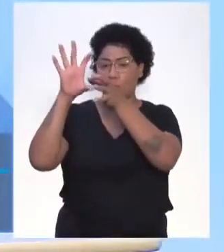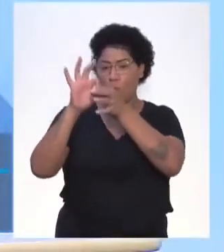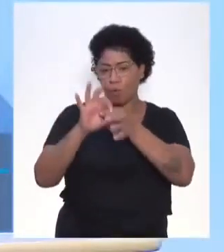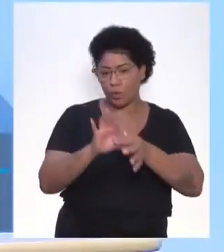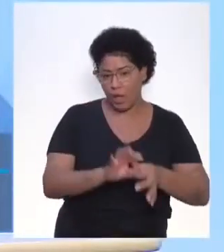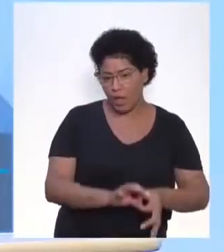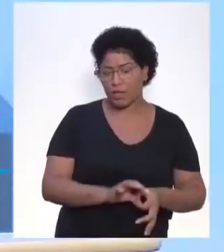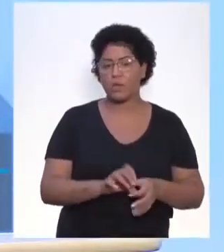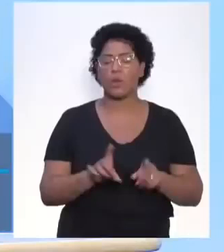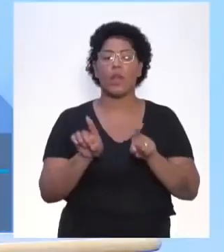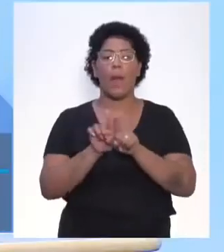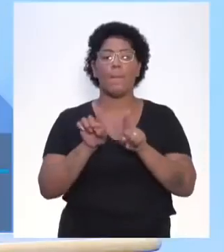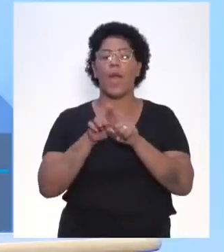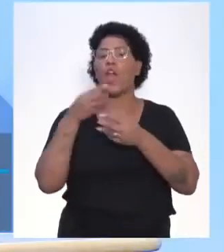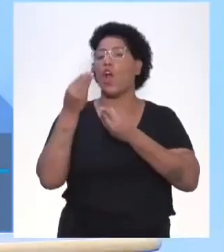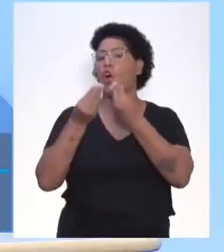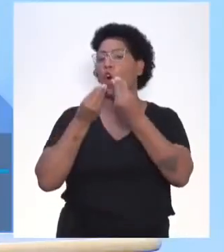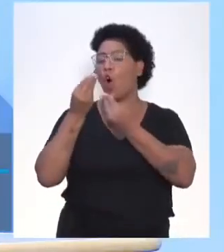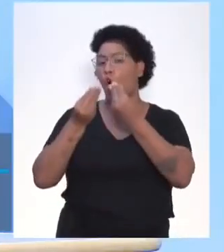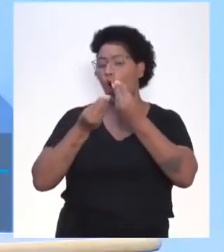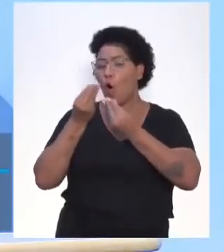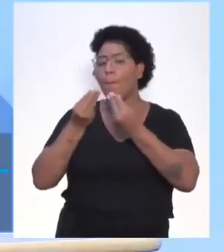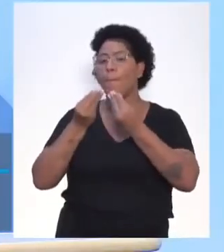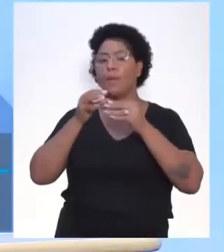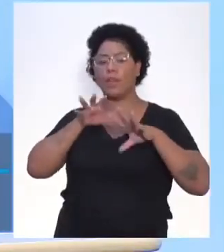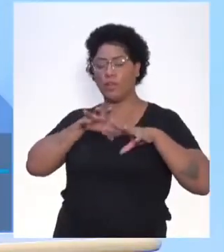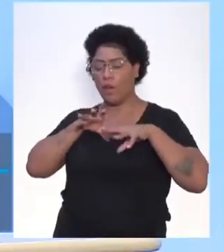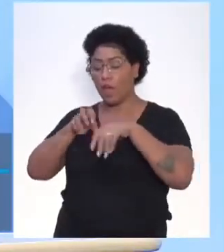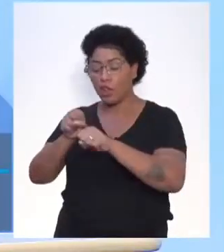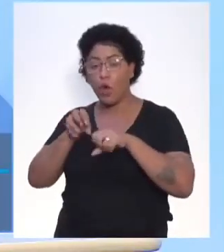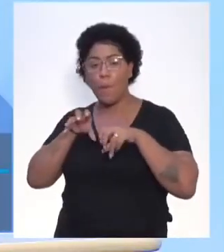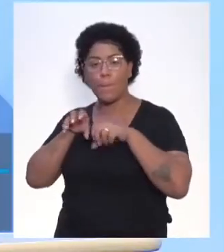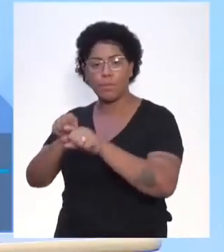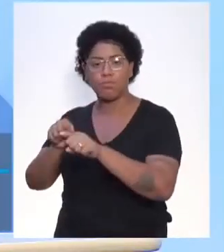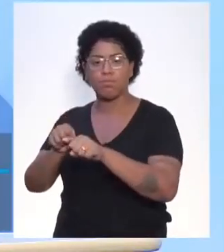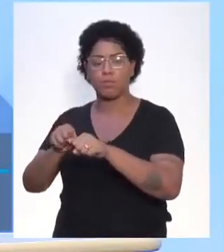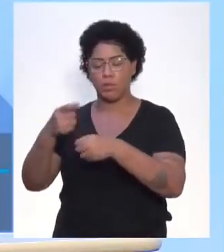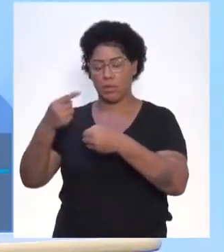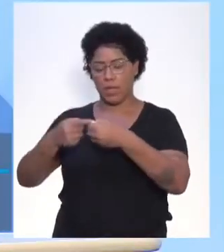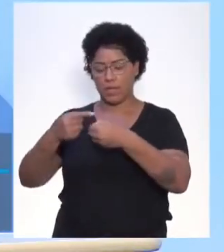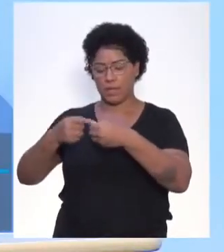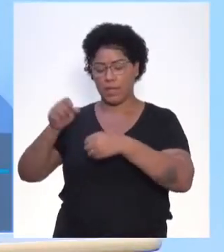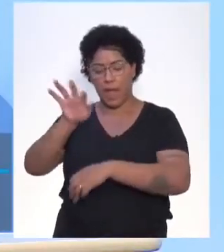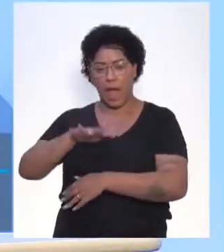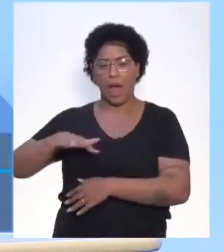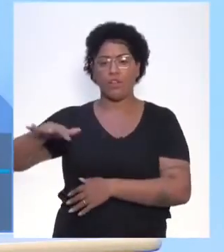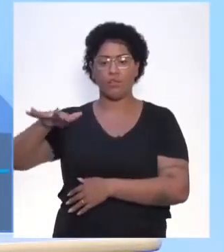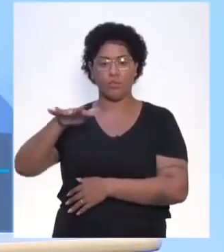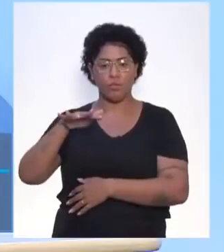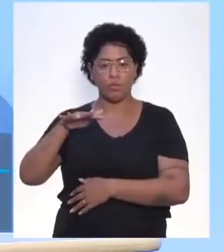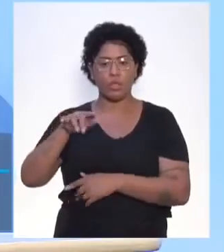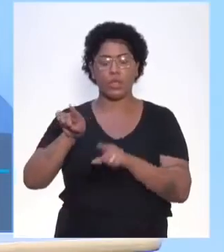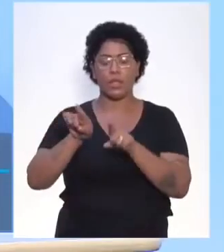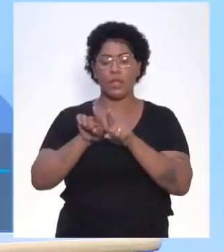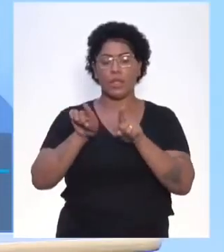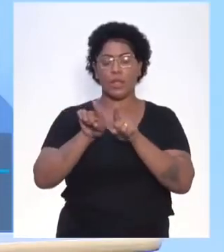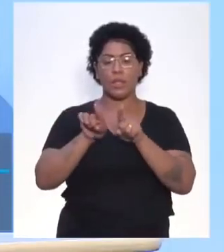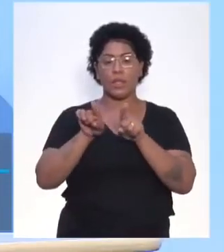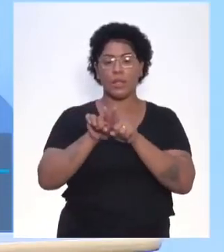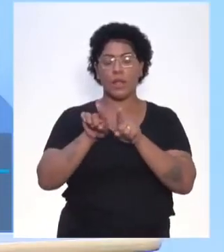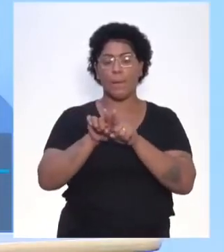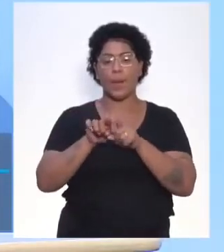das formas de dominação das potências europeias nesses continentes, nesse contexto do neocolonialismo